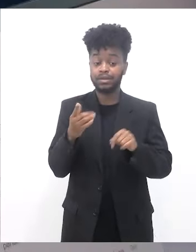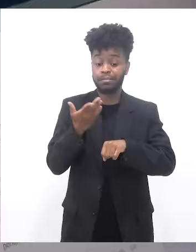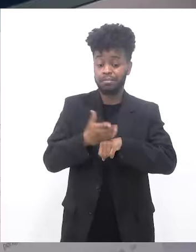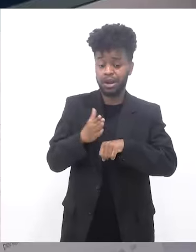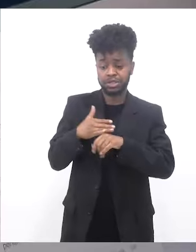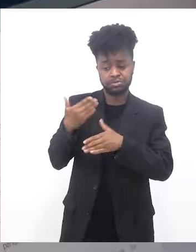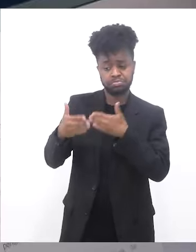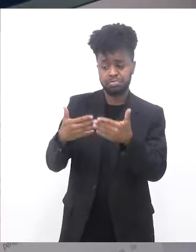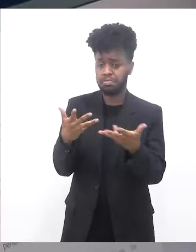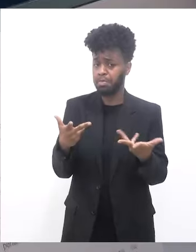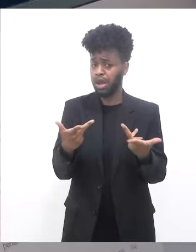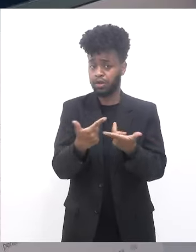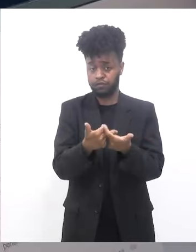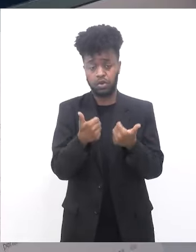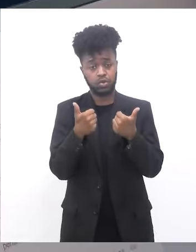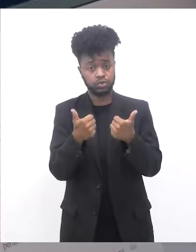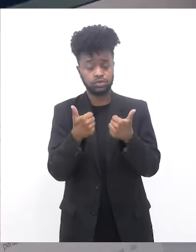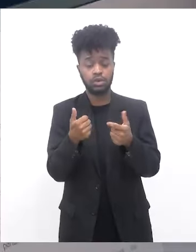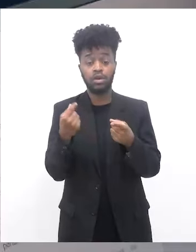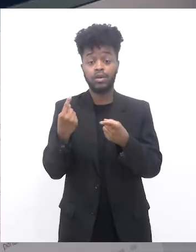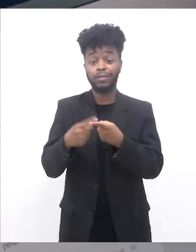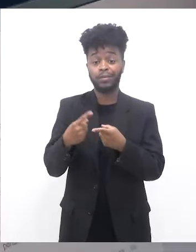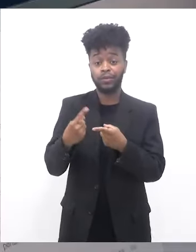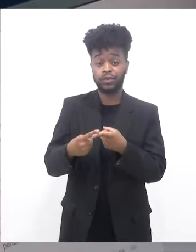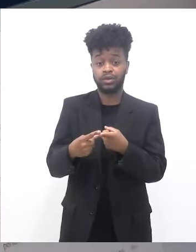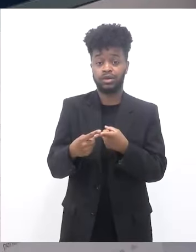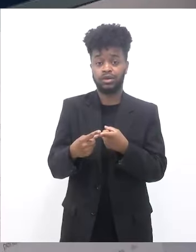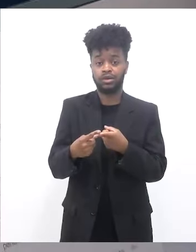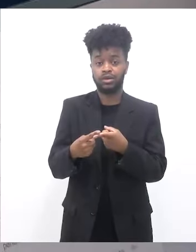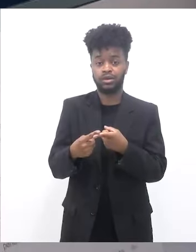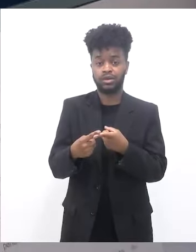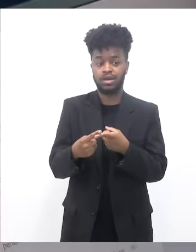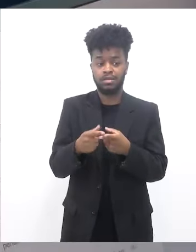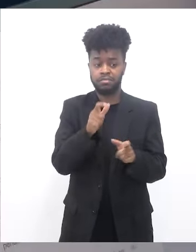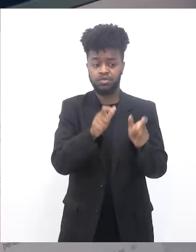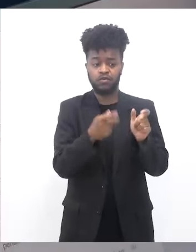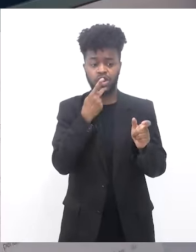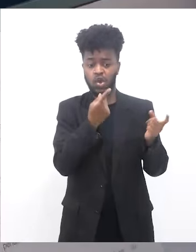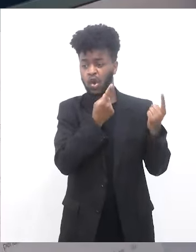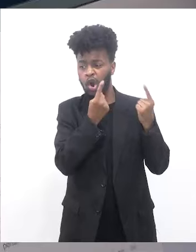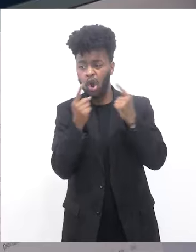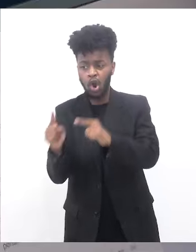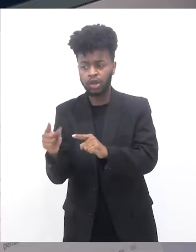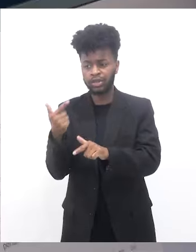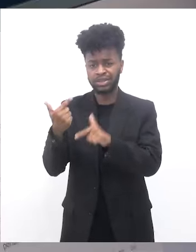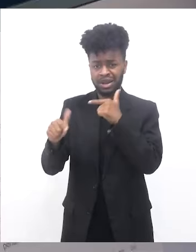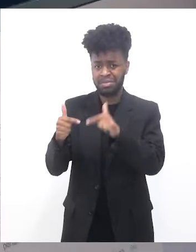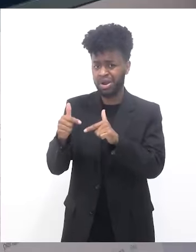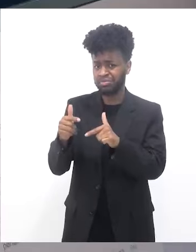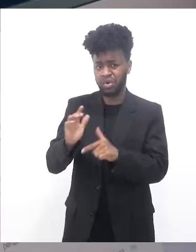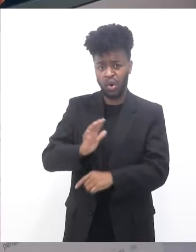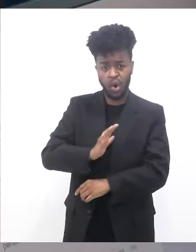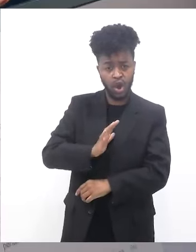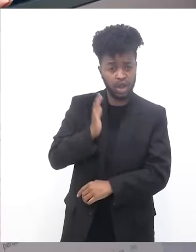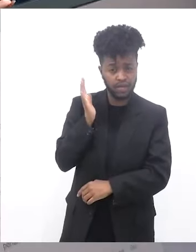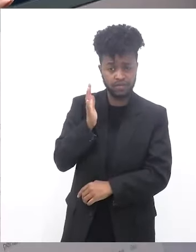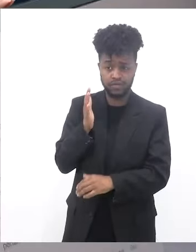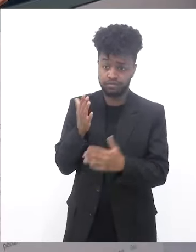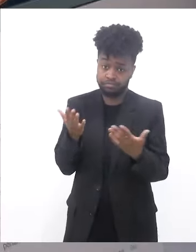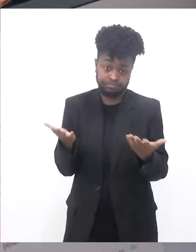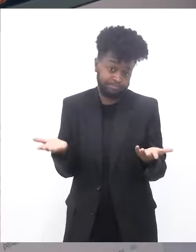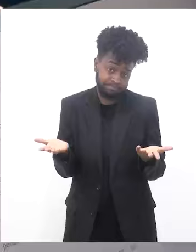a prática foi maravilhosa, né? Porque foi muito repudiado, o trabalho ficou uma